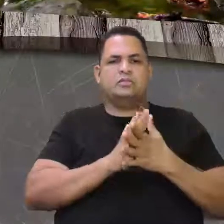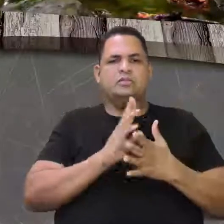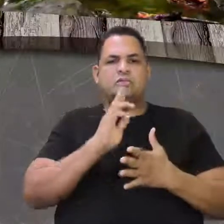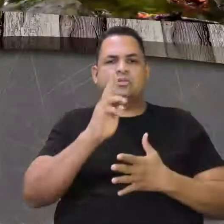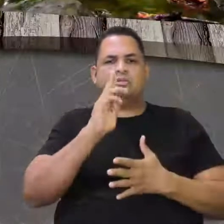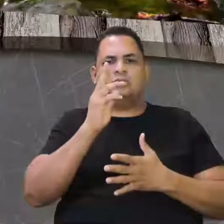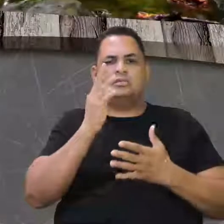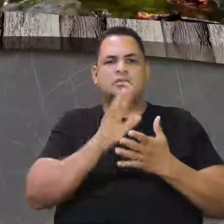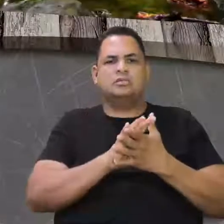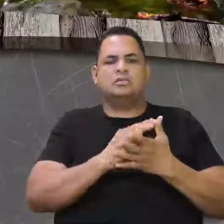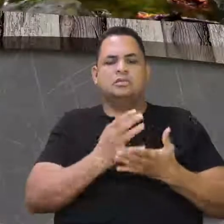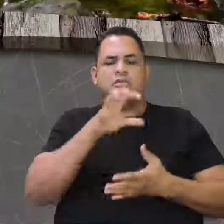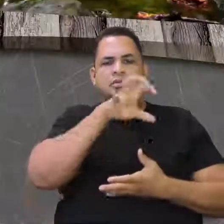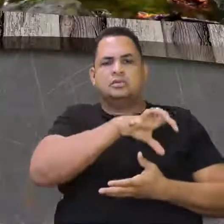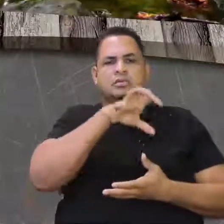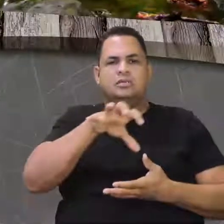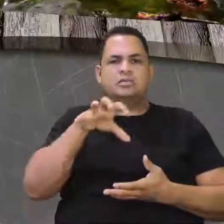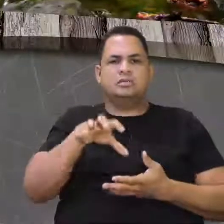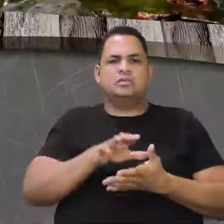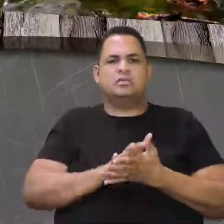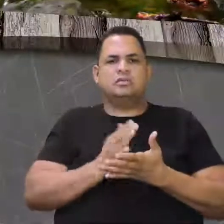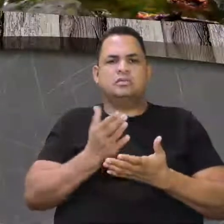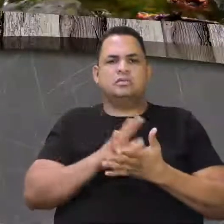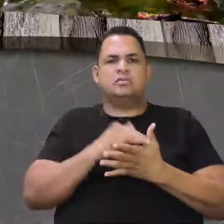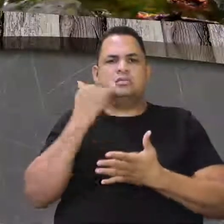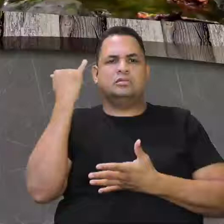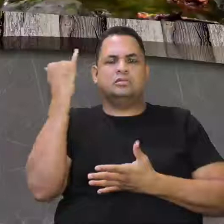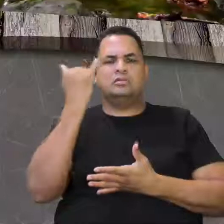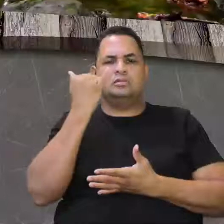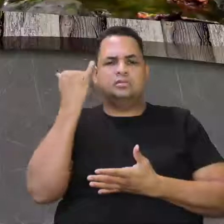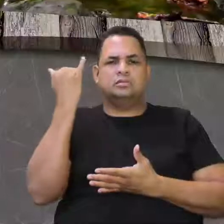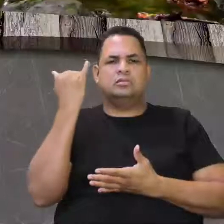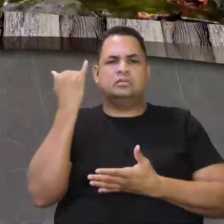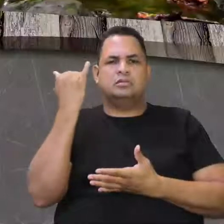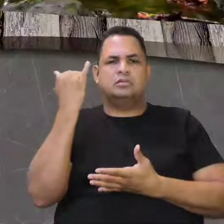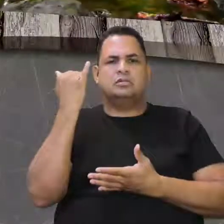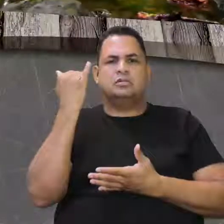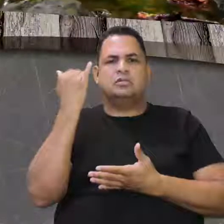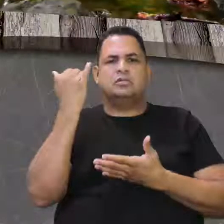manutenção delas na nossa localidade e, importantíssimo,